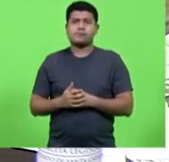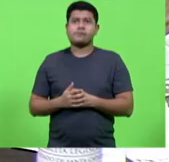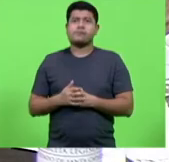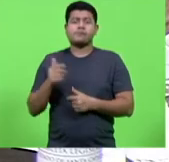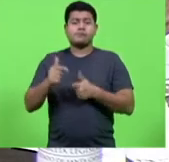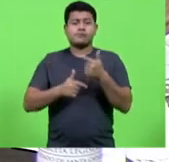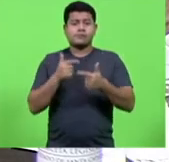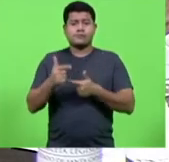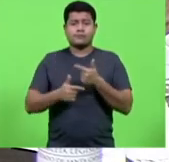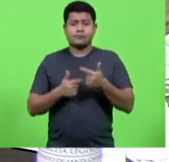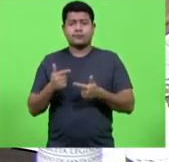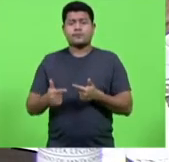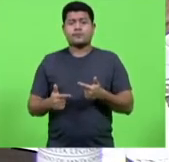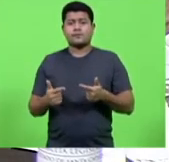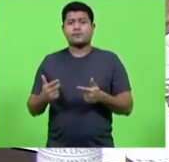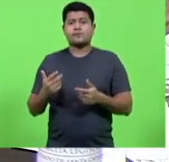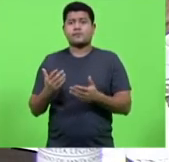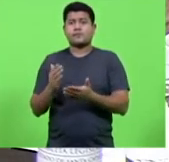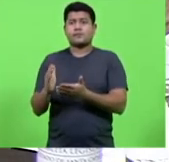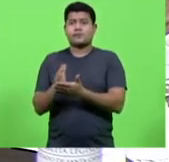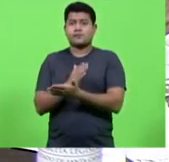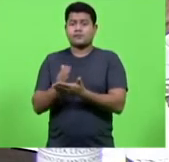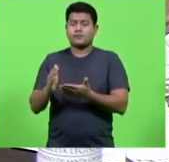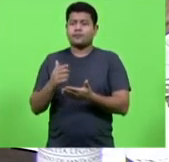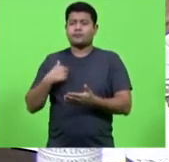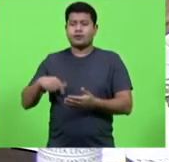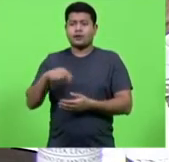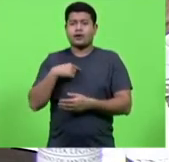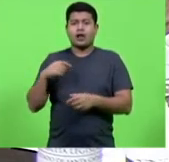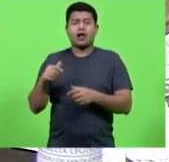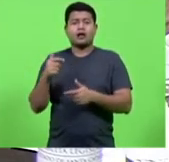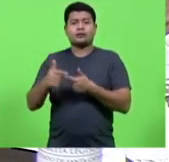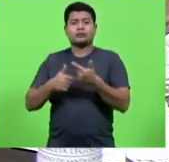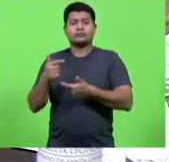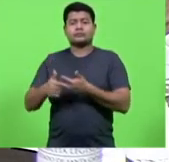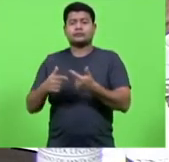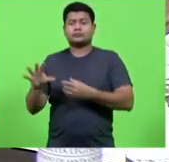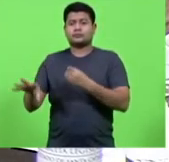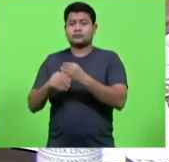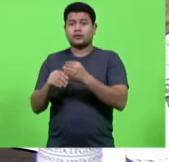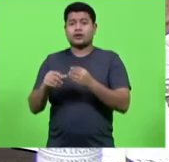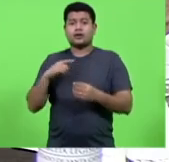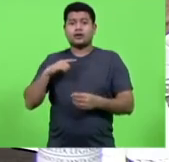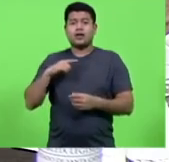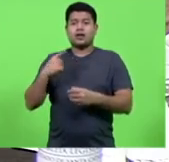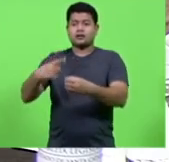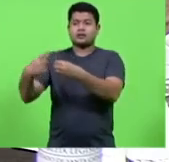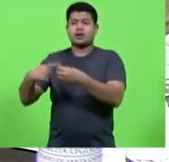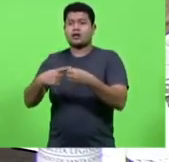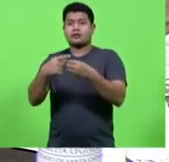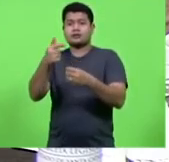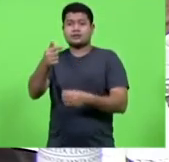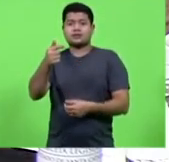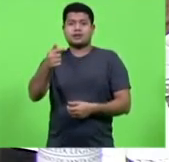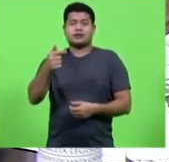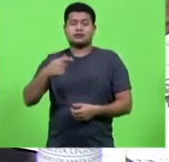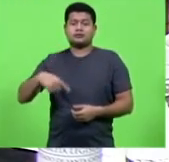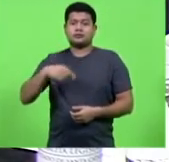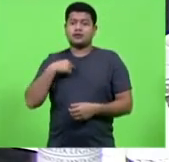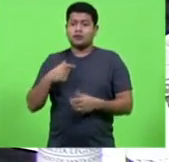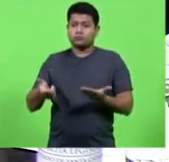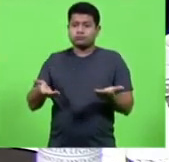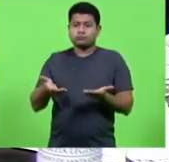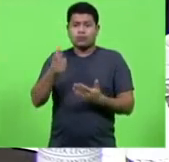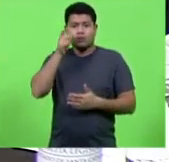trabalhar na perspectiva de algumas emendas que temos, 7 municípios vamos estar visitando, e também, é claro, acompanhando aí toda essa proposta do